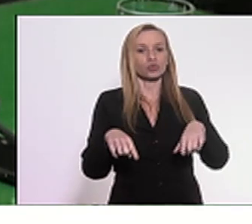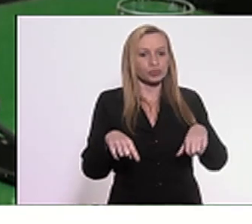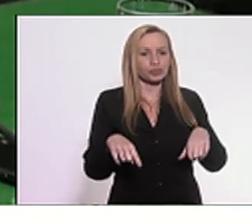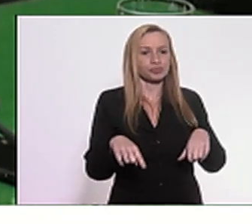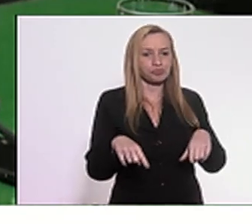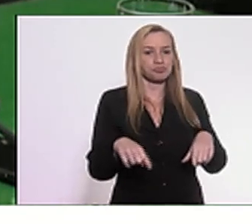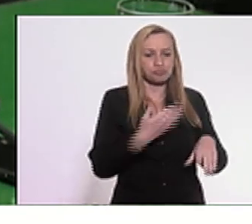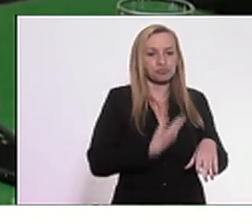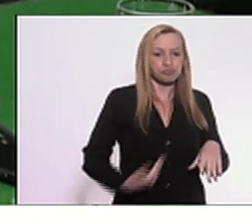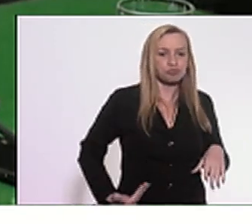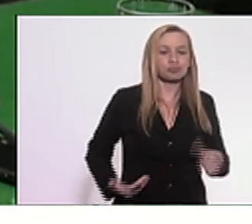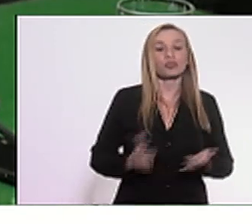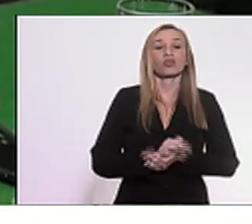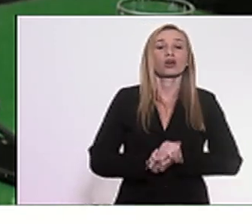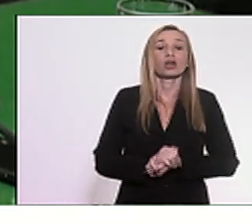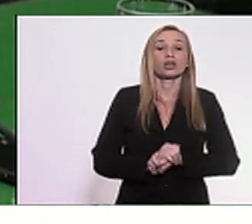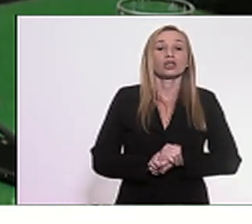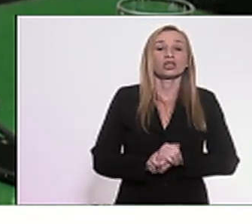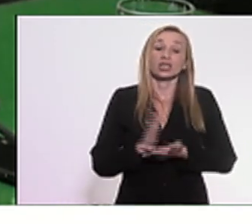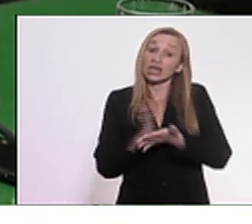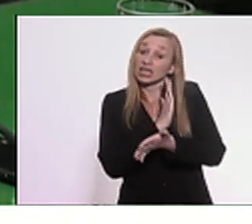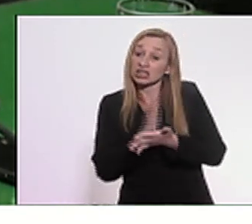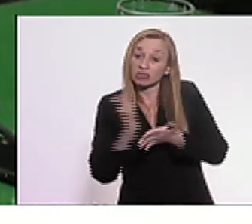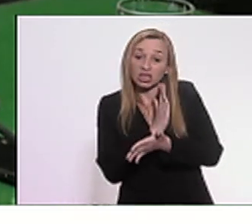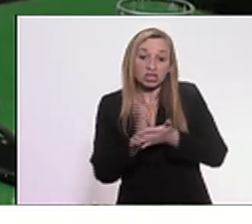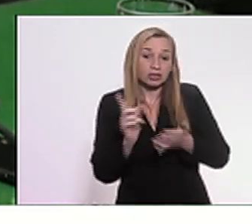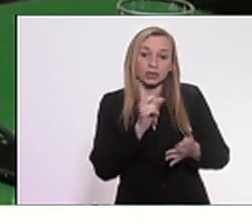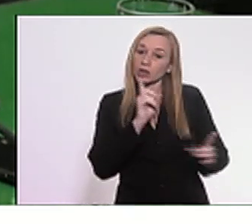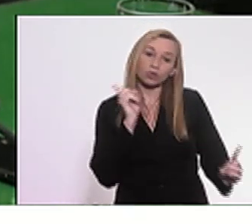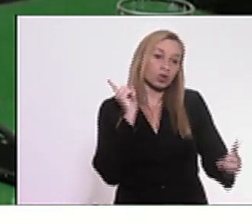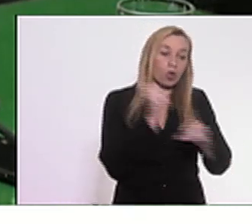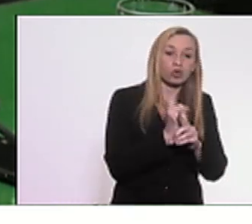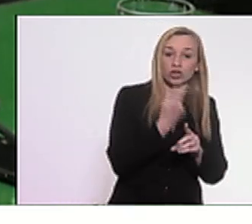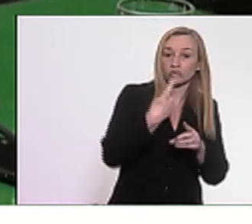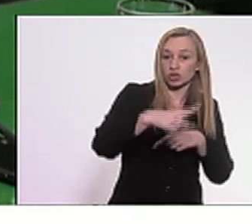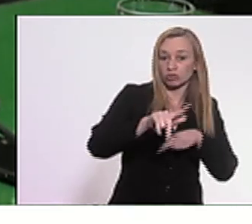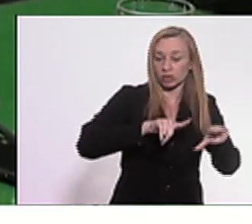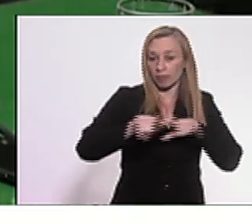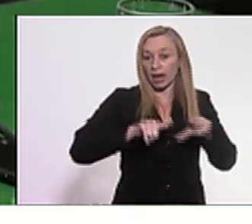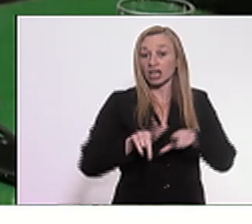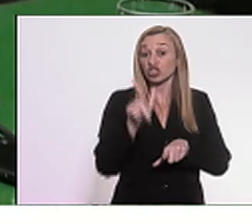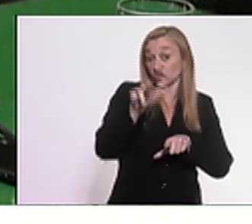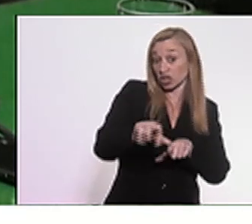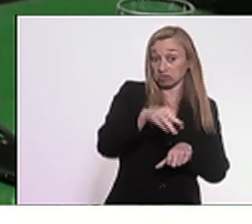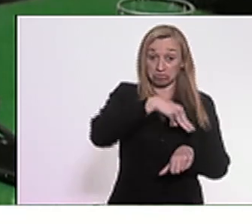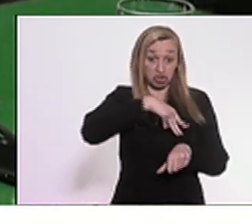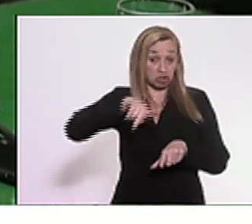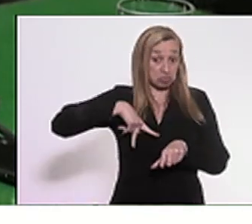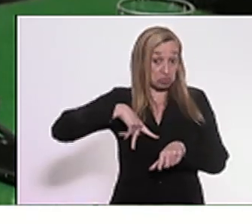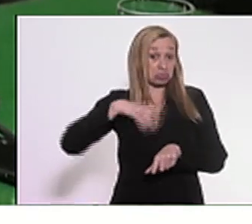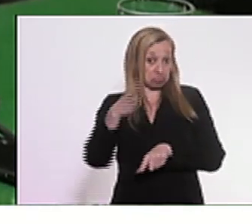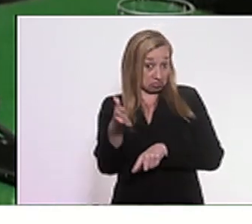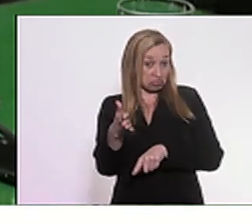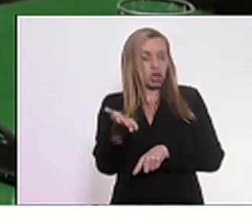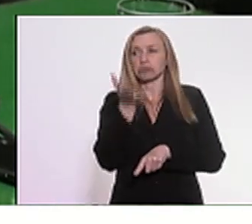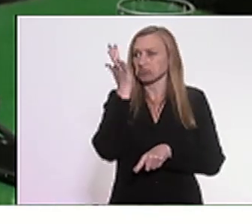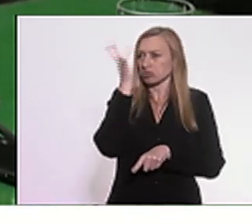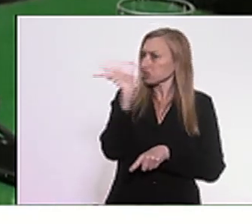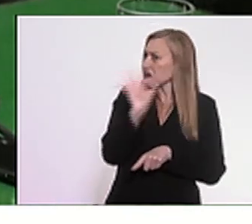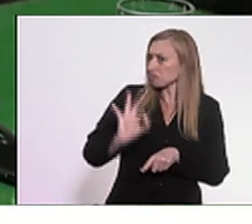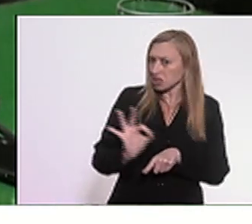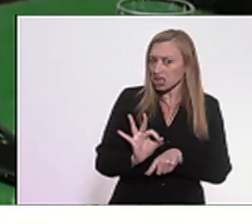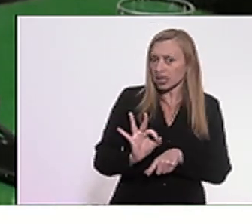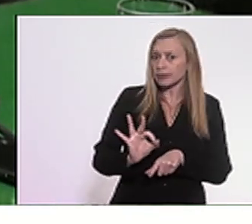vezes não encontra na sua instituição, né, diferente do Ministério Público, tá? Eu não sabia, a